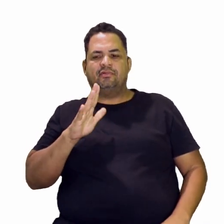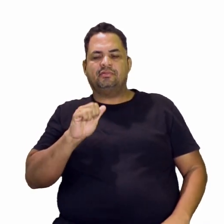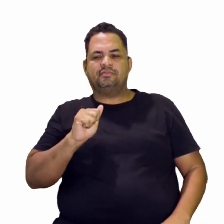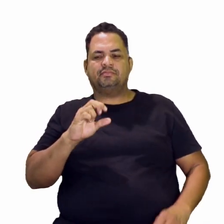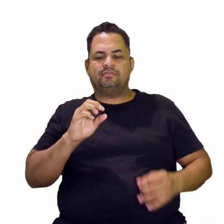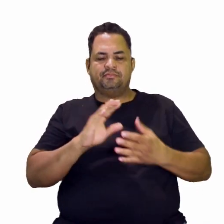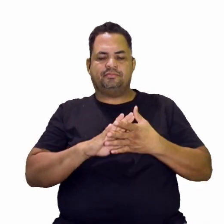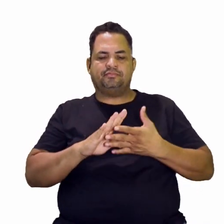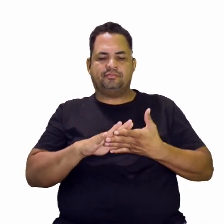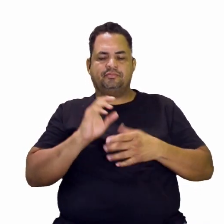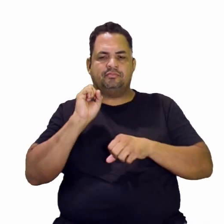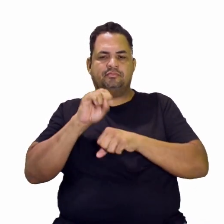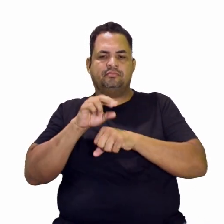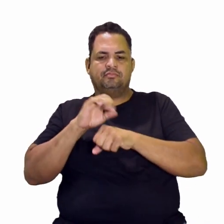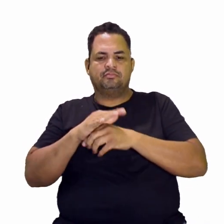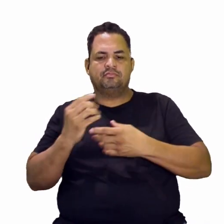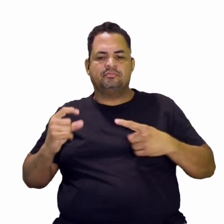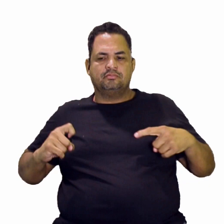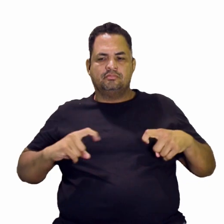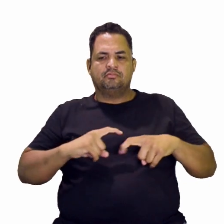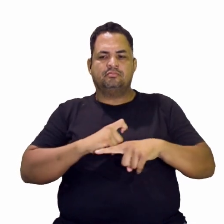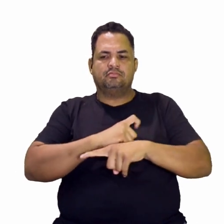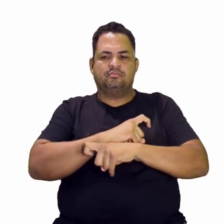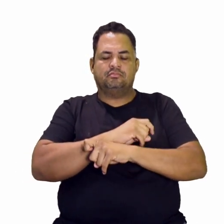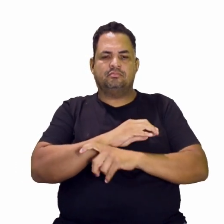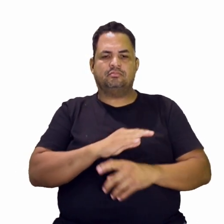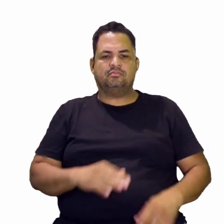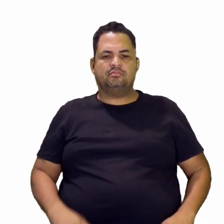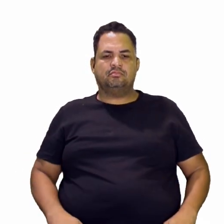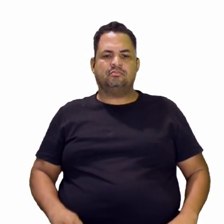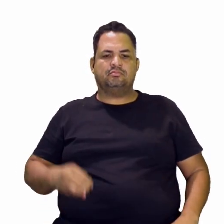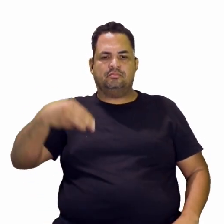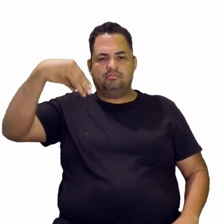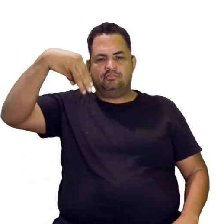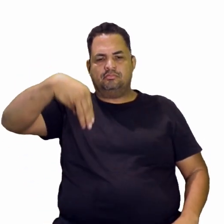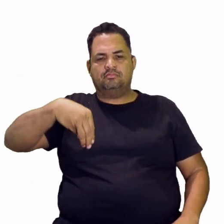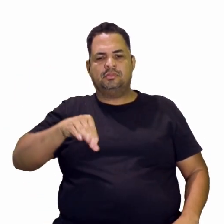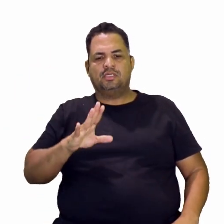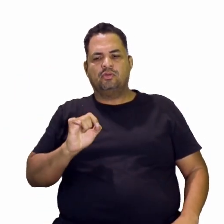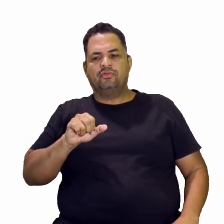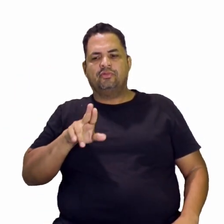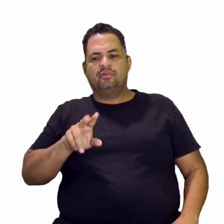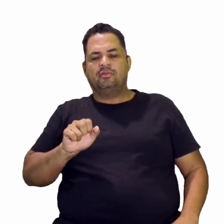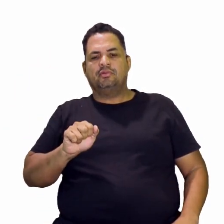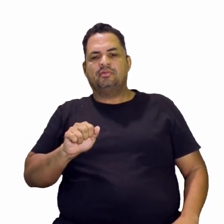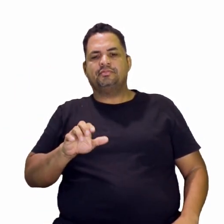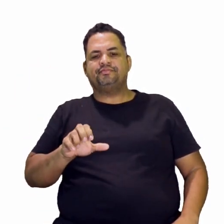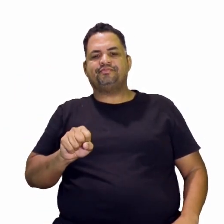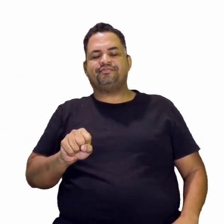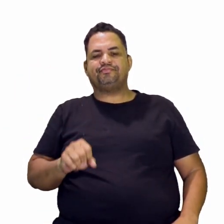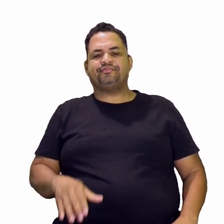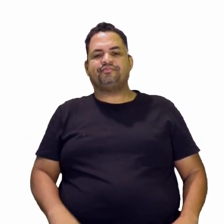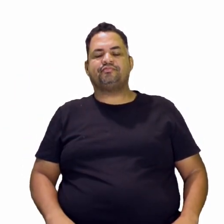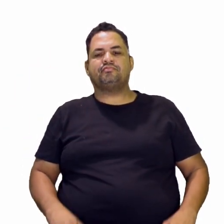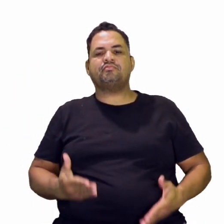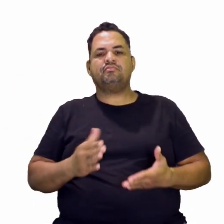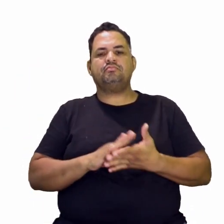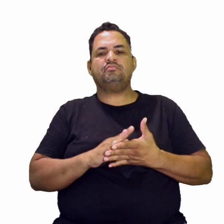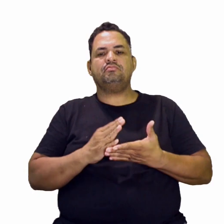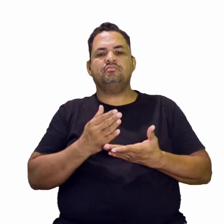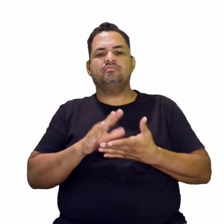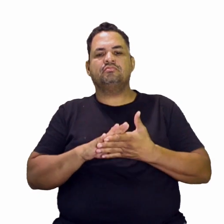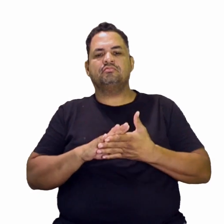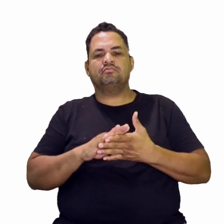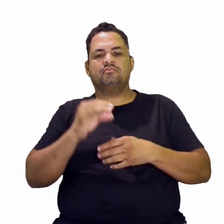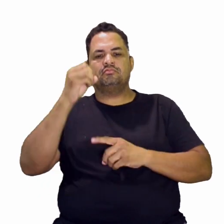os vírus que parasitam bactérias. E os micovírus, que são os vírus que parasitam